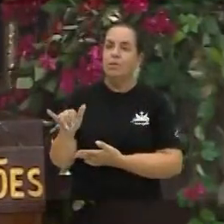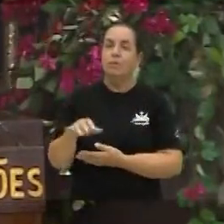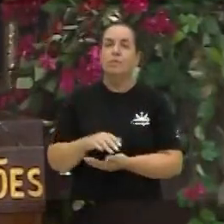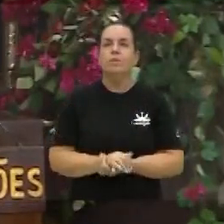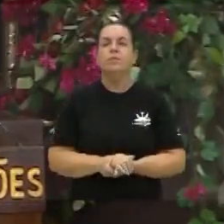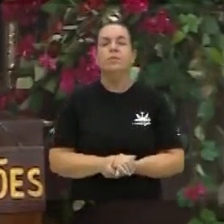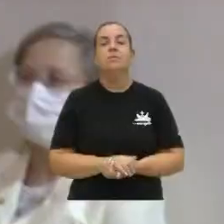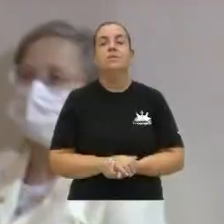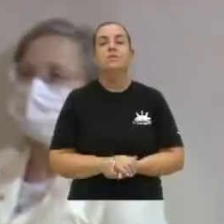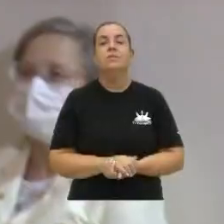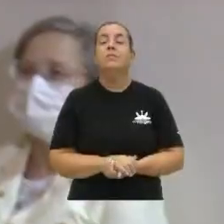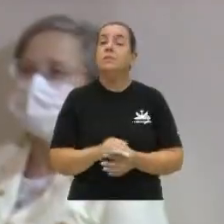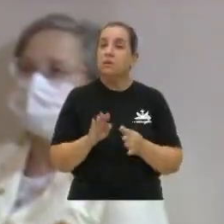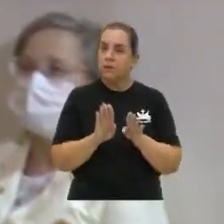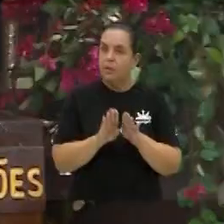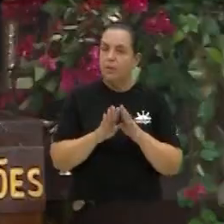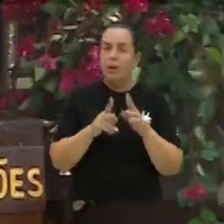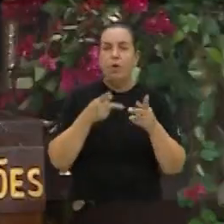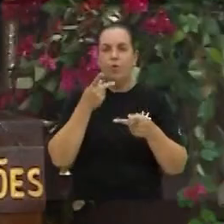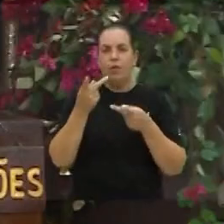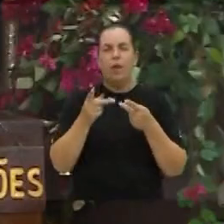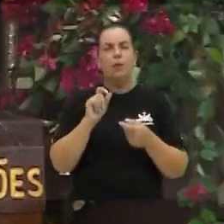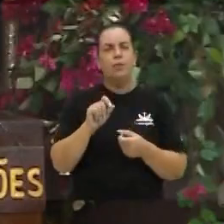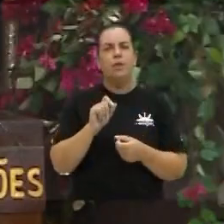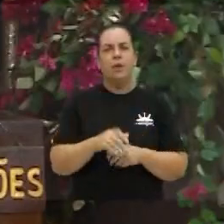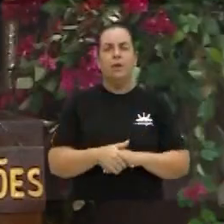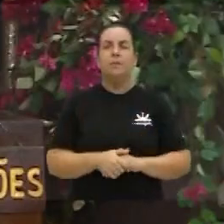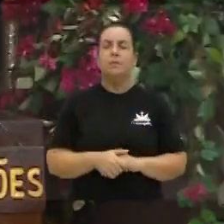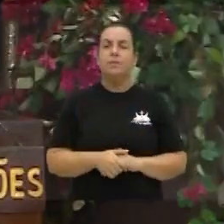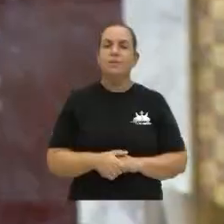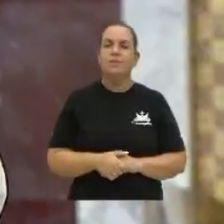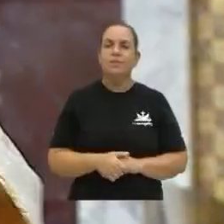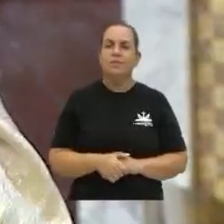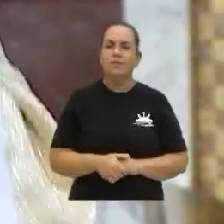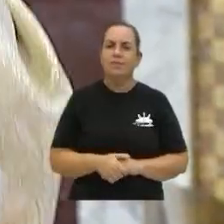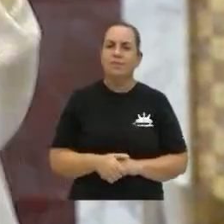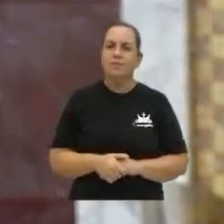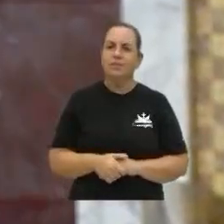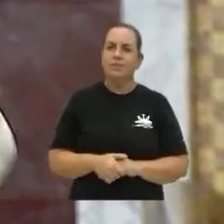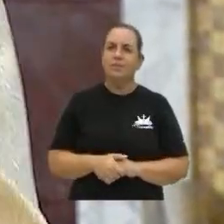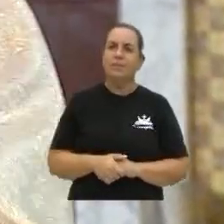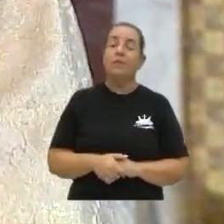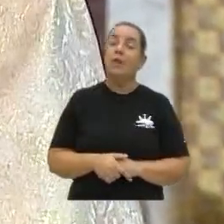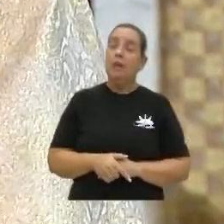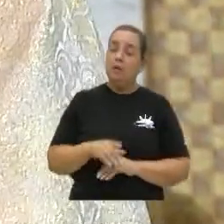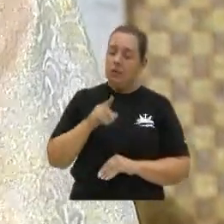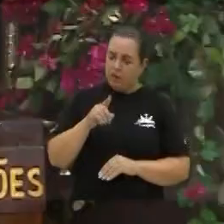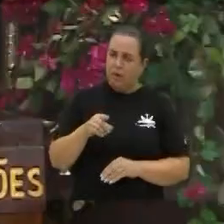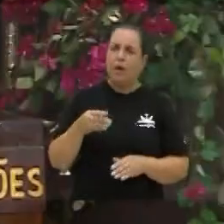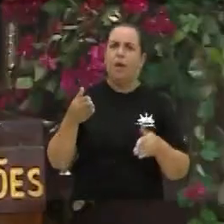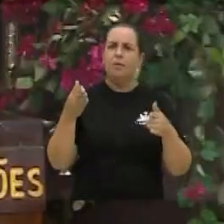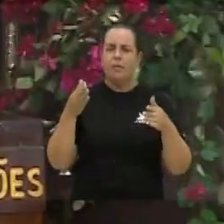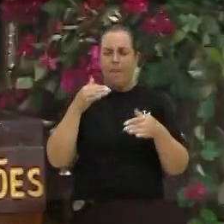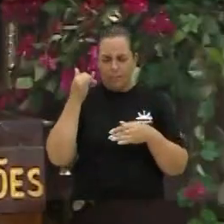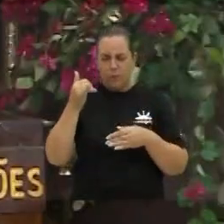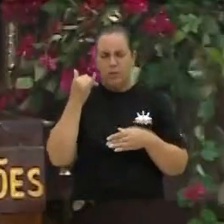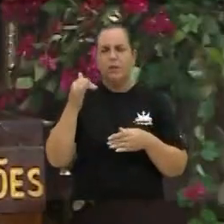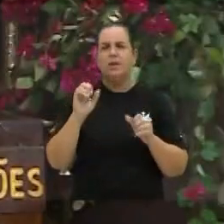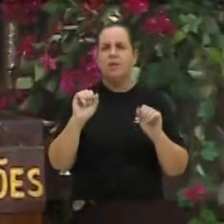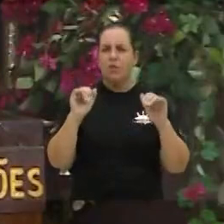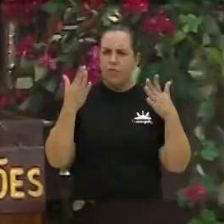ponto de dizer, e aqui, meus irmãos, porque eu enfatizo tanto essa festa,